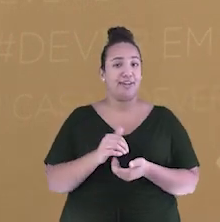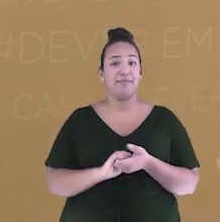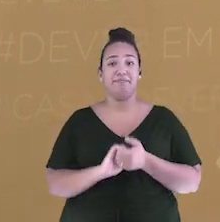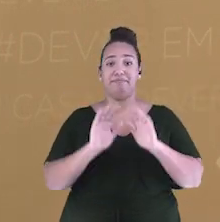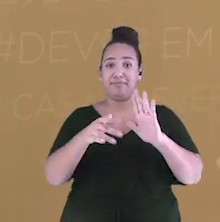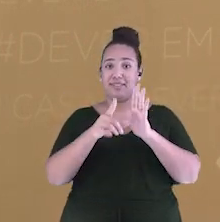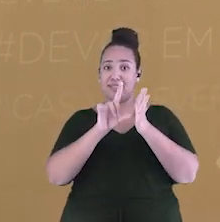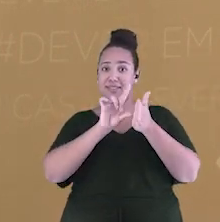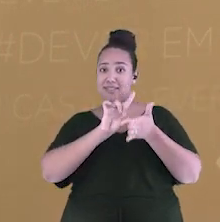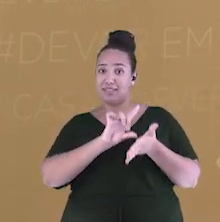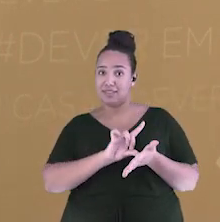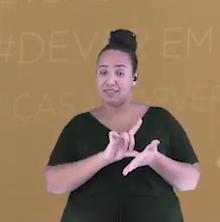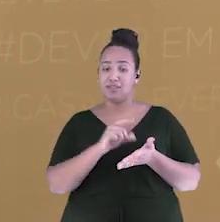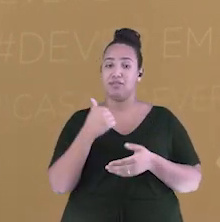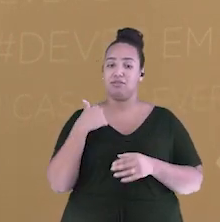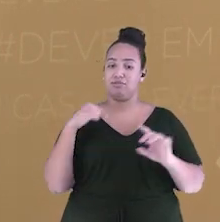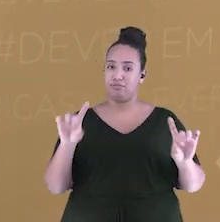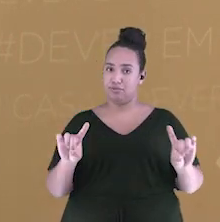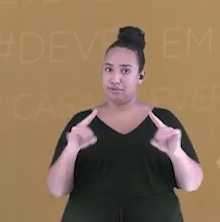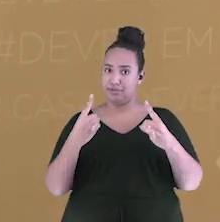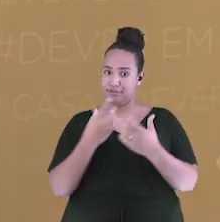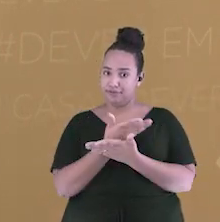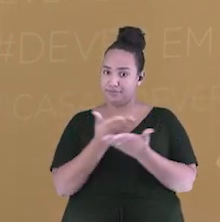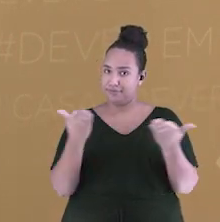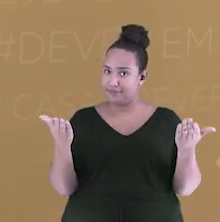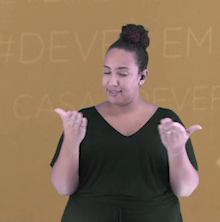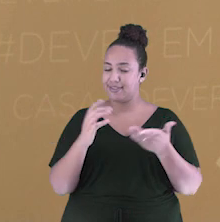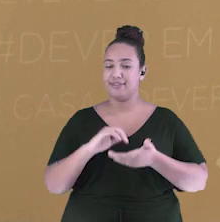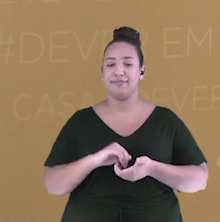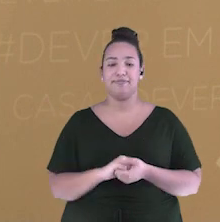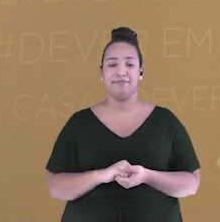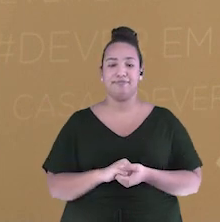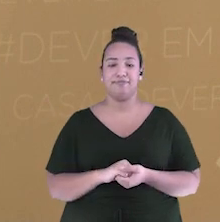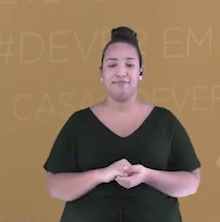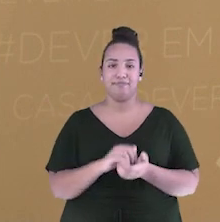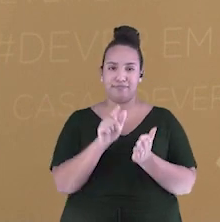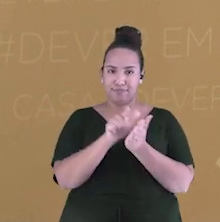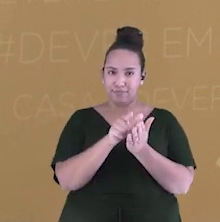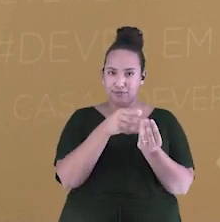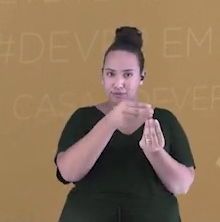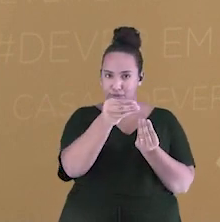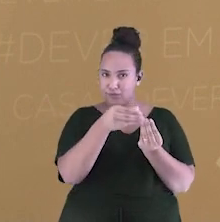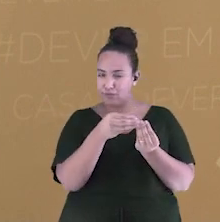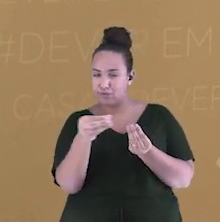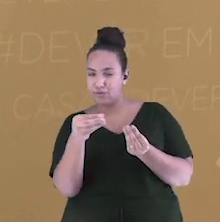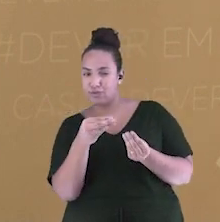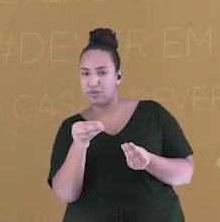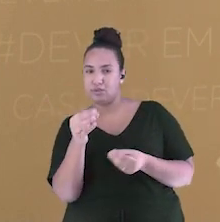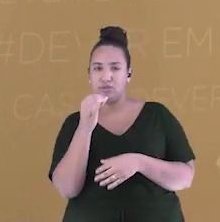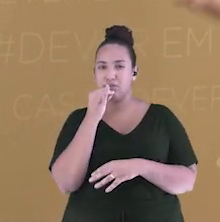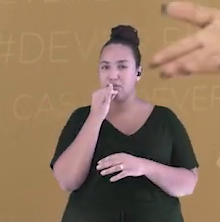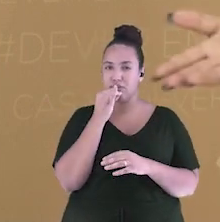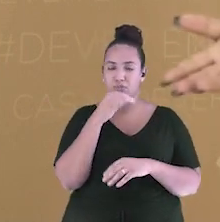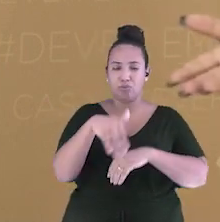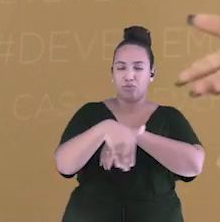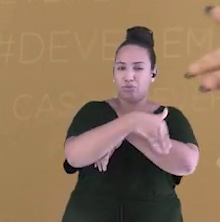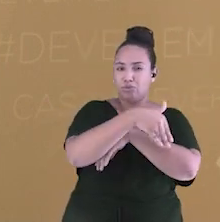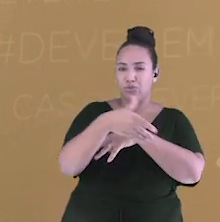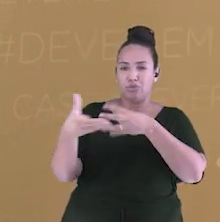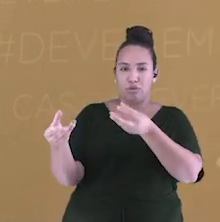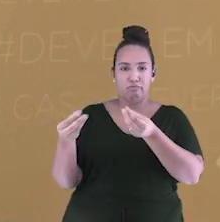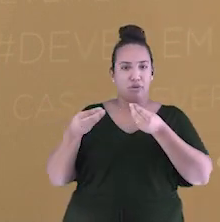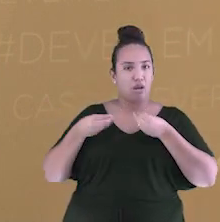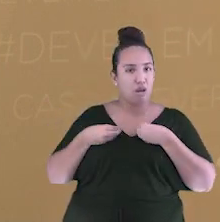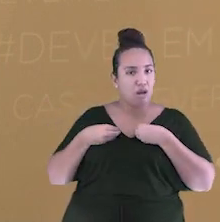mas antes de ir embora, vou deixar um desafio para vocês. Pegue um folheto desses que entregam nas